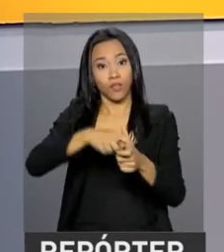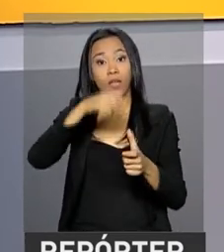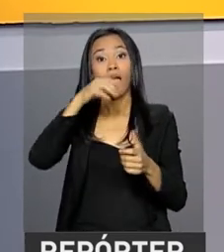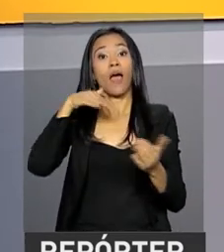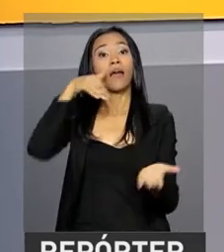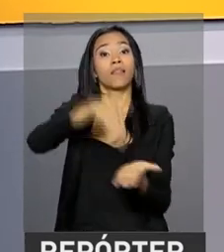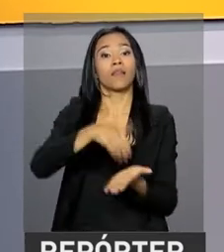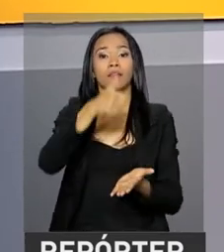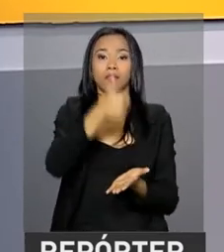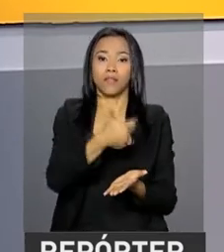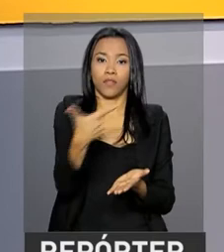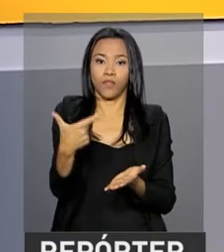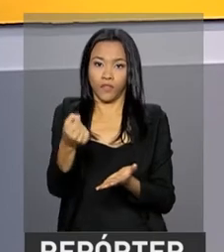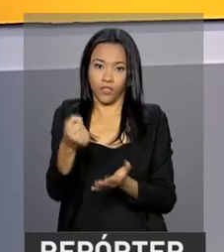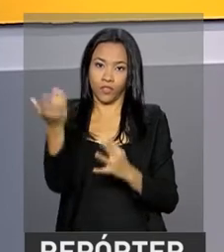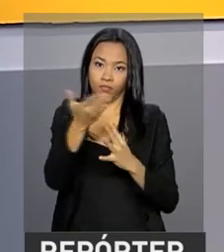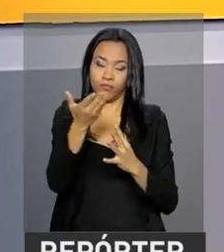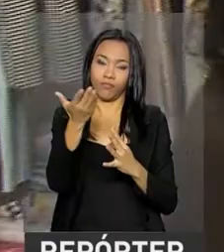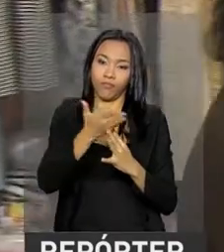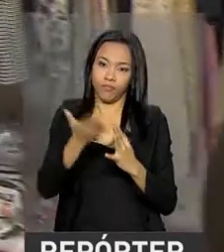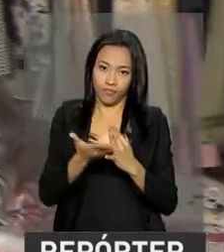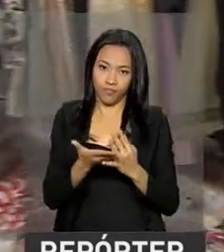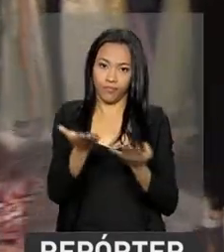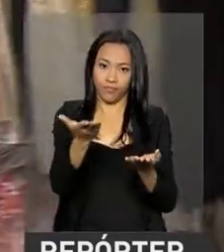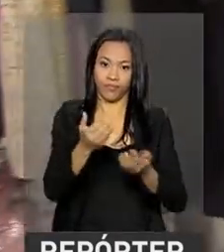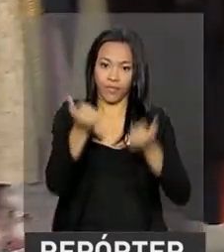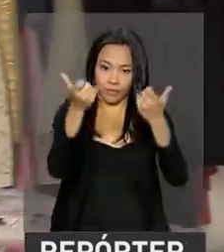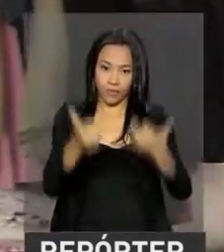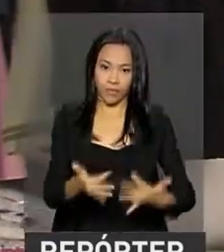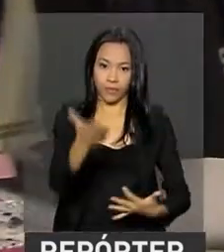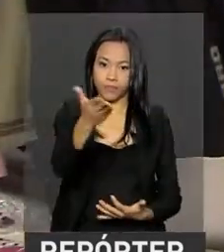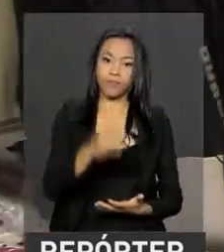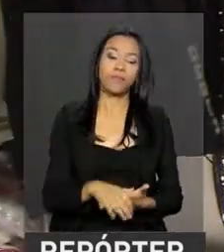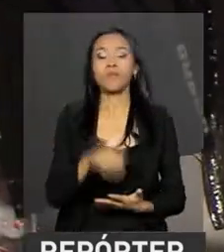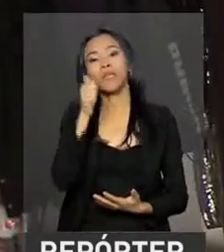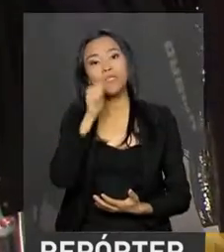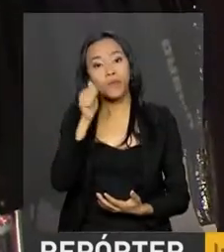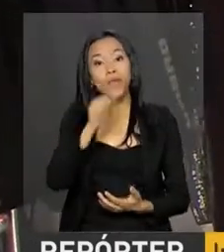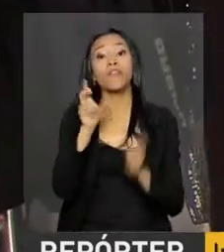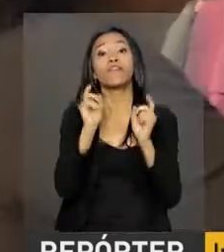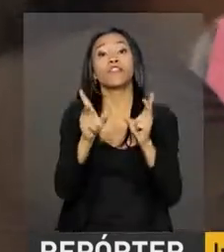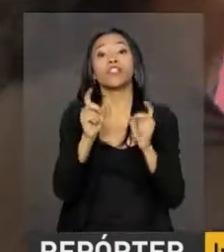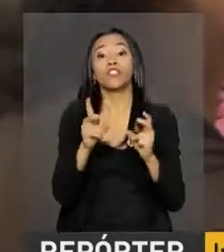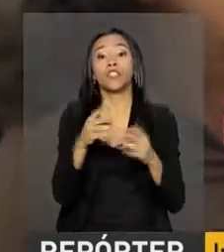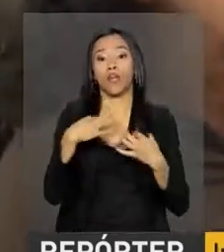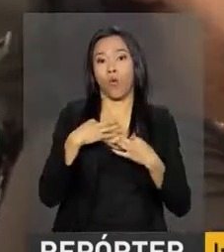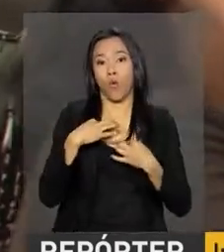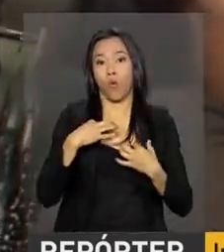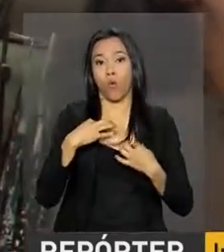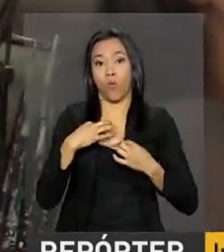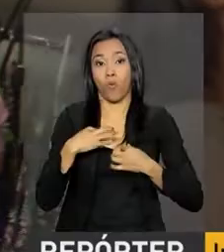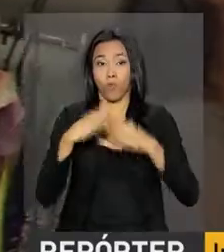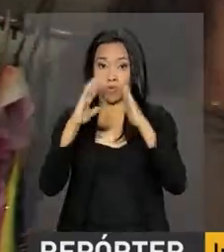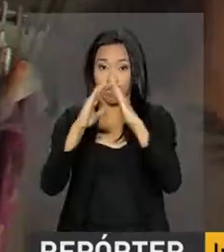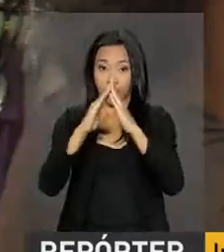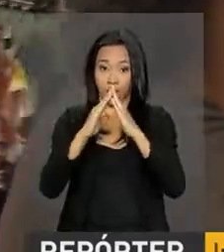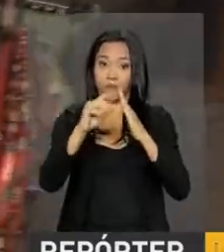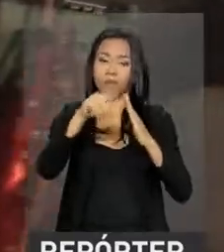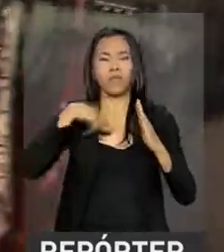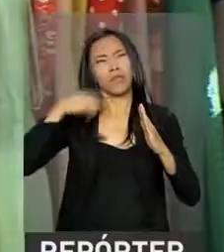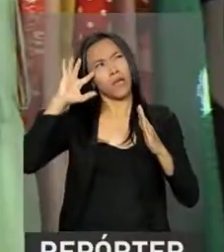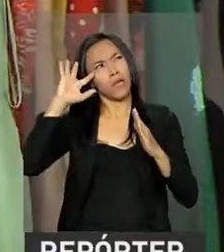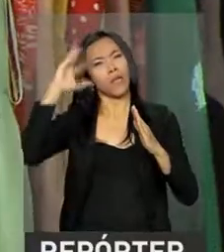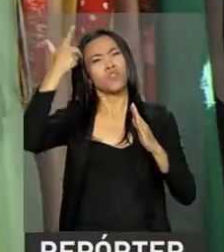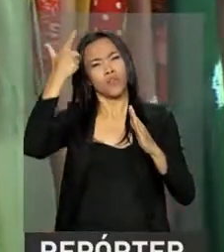explica pra gente o repórter nem pereira márcia vendia roupas em casa mas há cinco anos decidiu formalizar o negócio